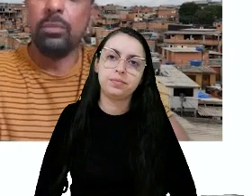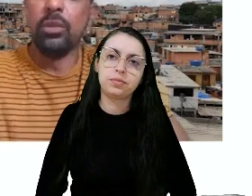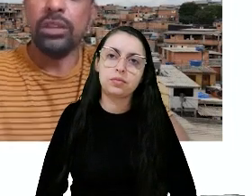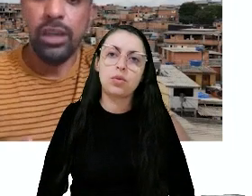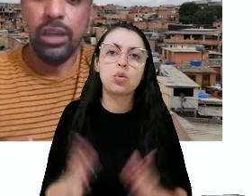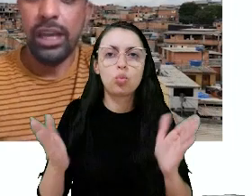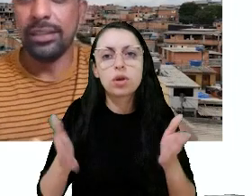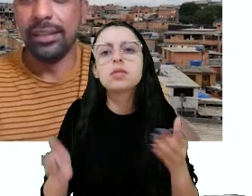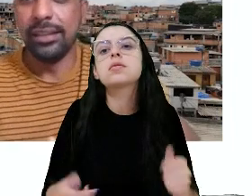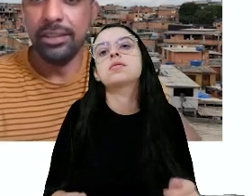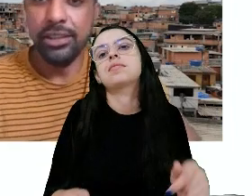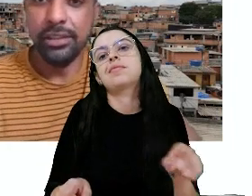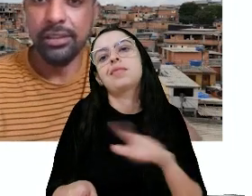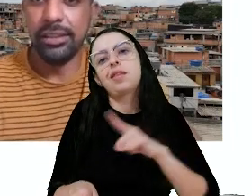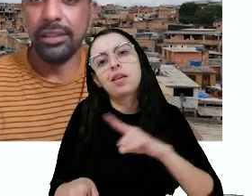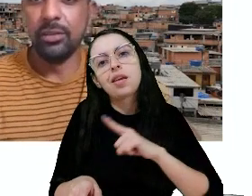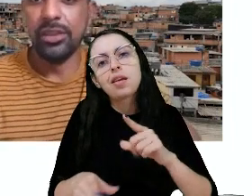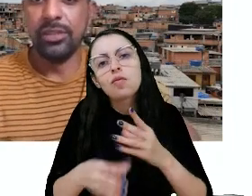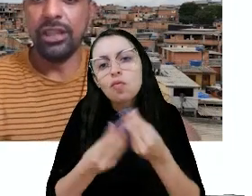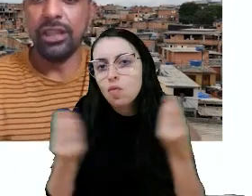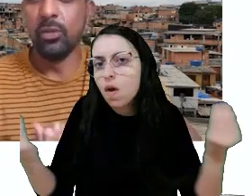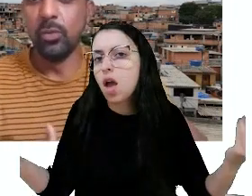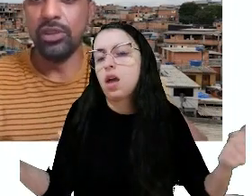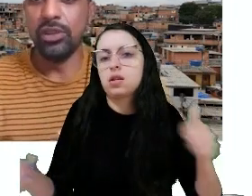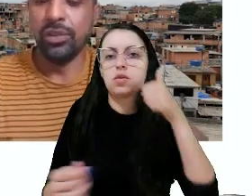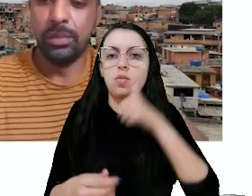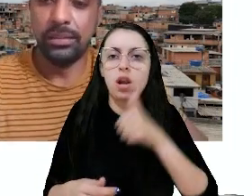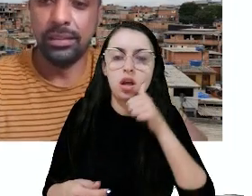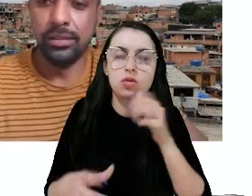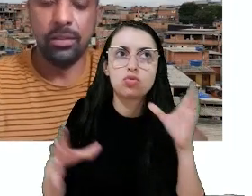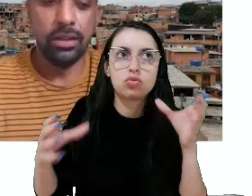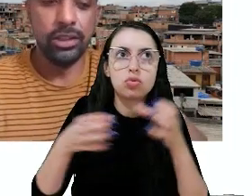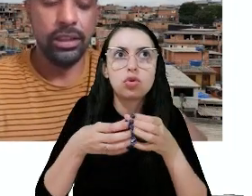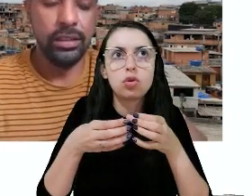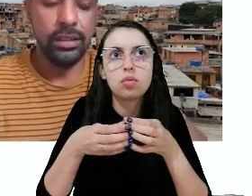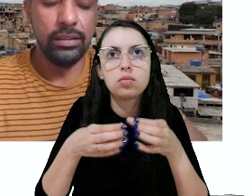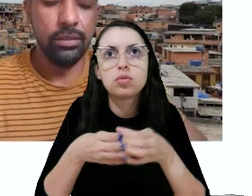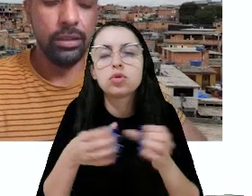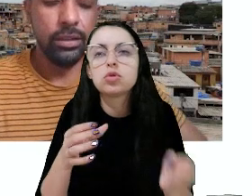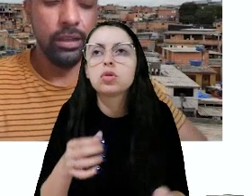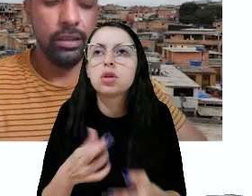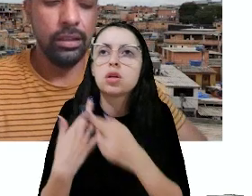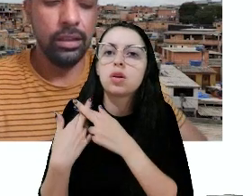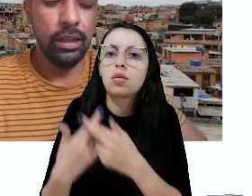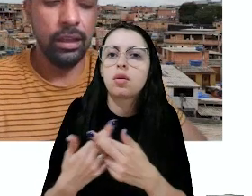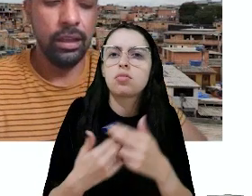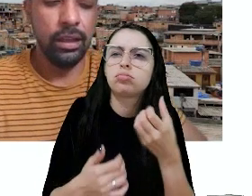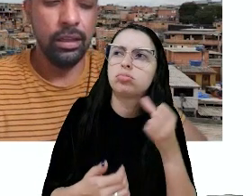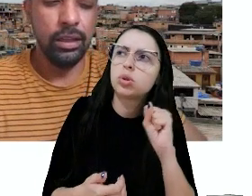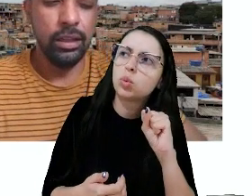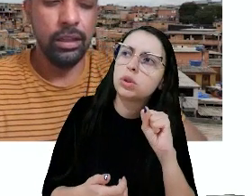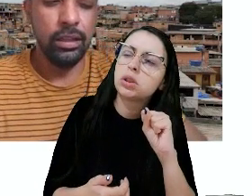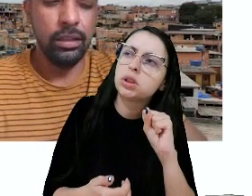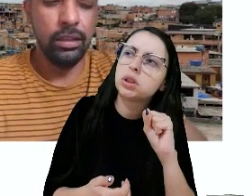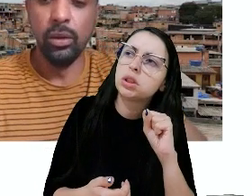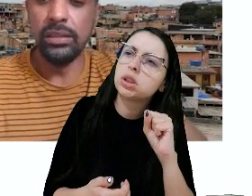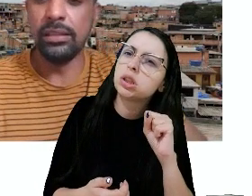Hoje a gente tem muitas mulheres na rede, inclusive a gente está num grupo de formação agora de líderes, tem